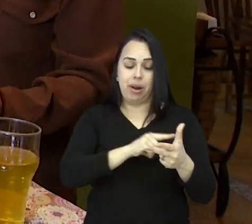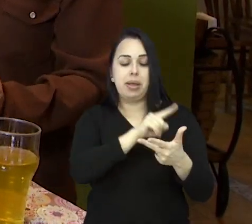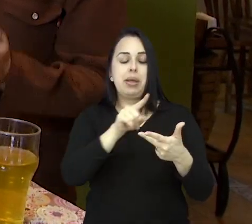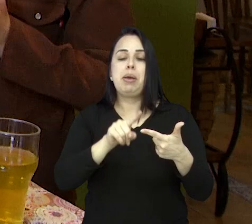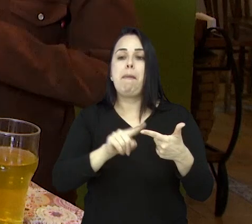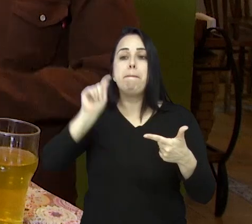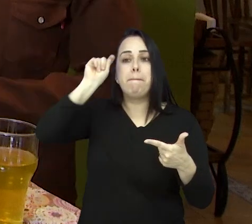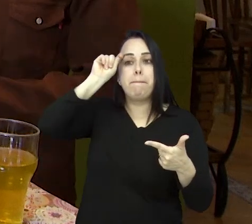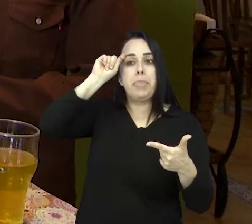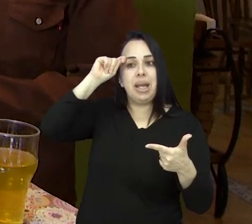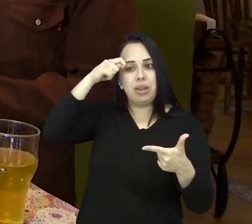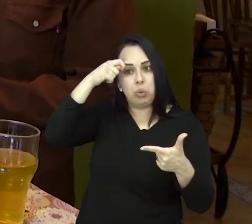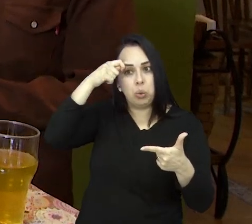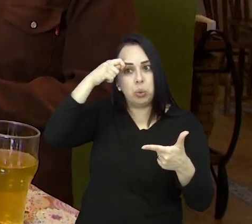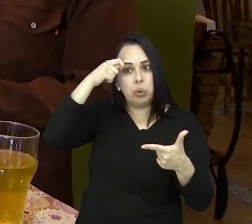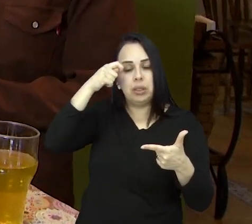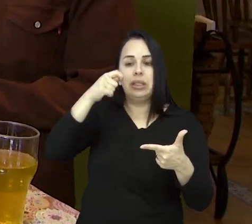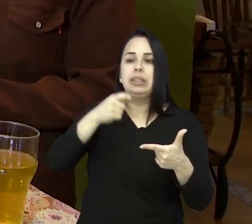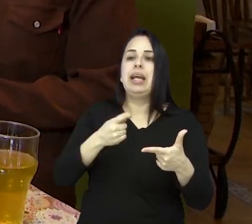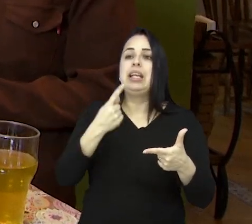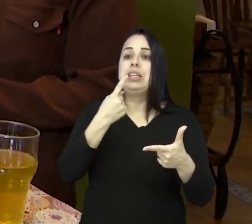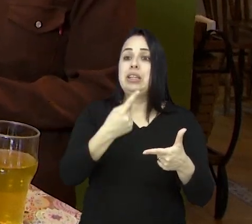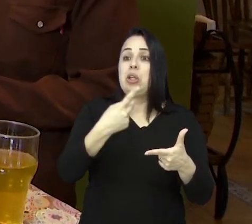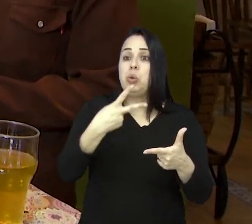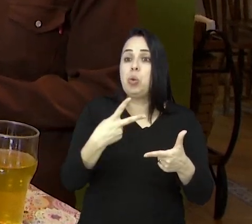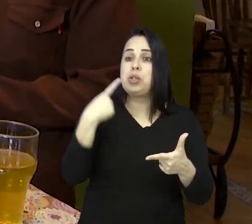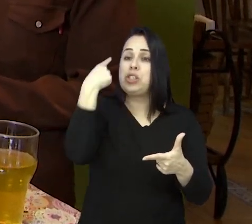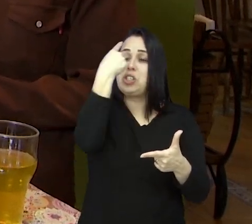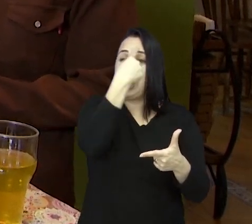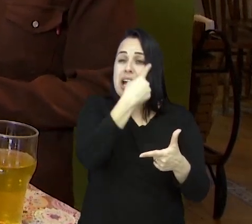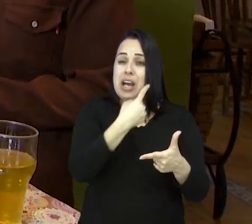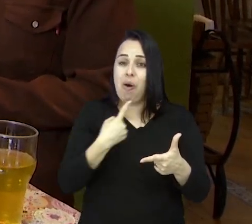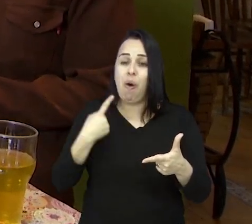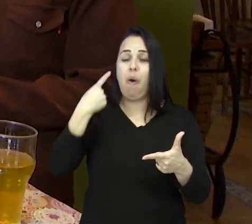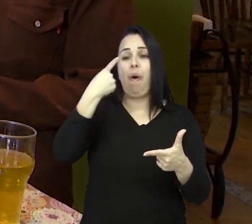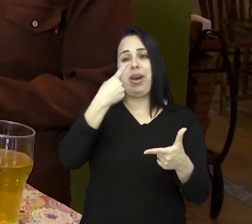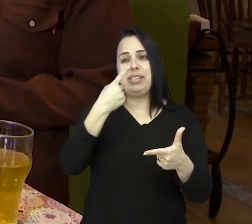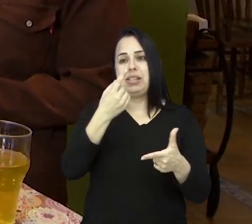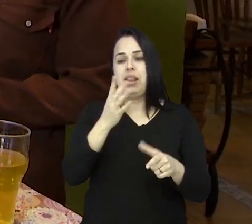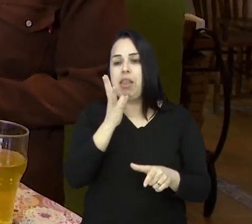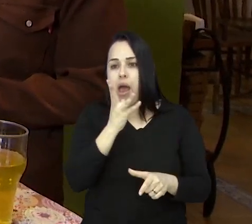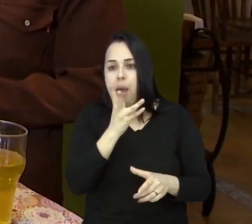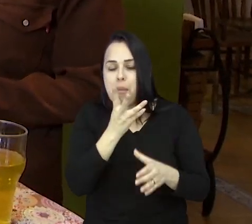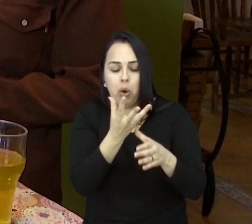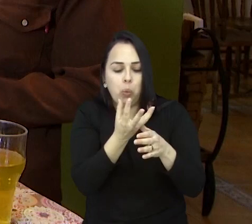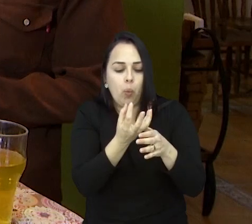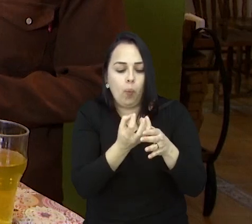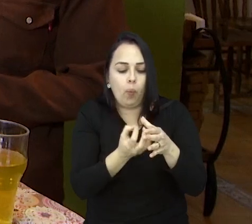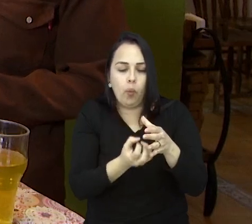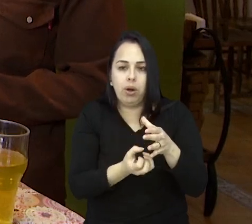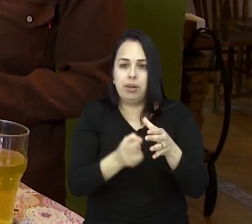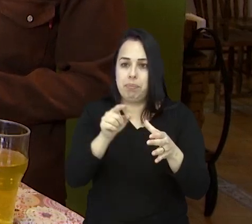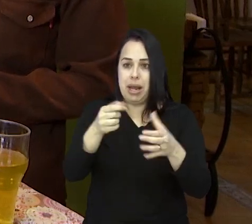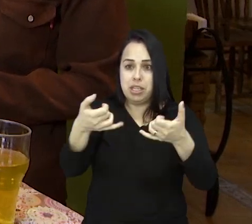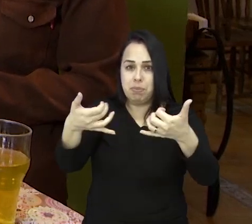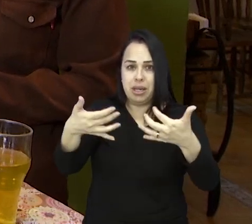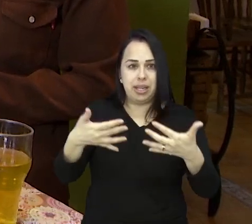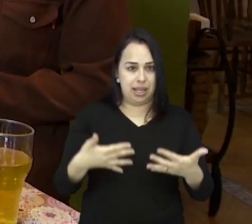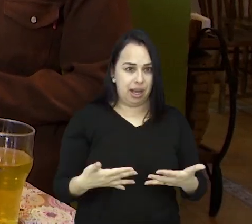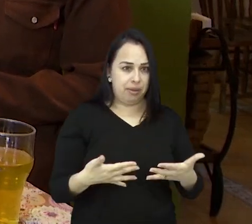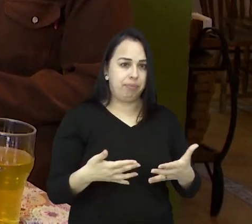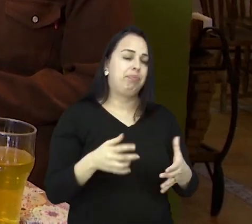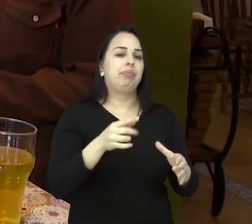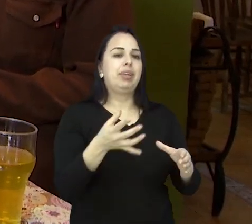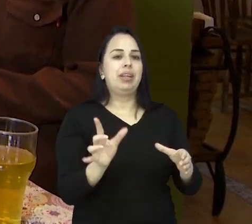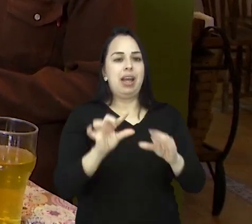preto. O chá preto, ele tem uma infusão a frio de 12 a 16 horas. Tá, infusão a frio, pro telespectador entender, você coloca